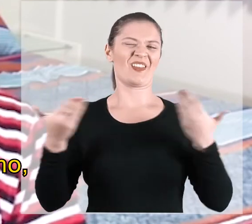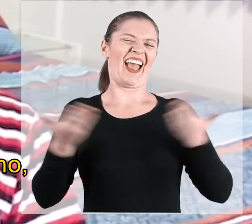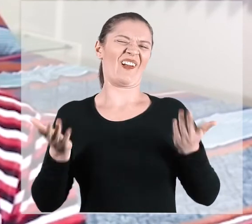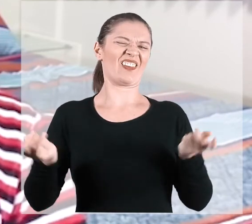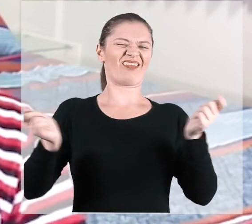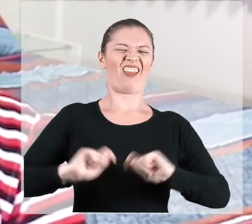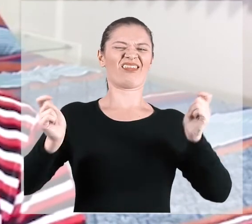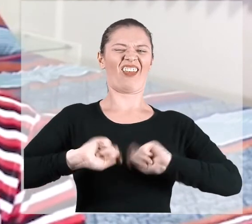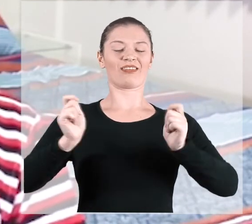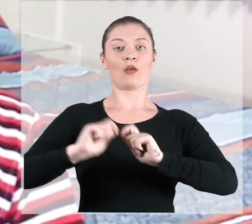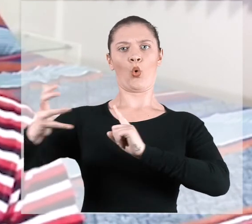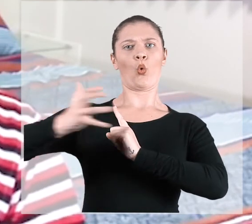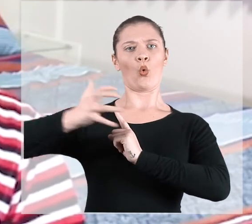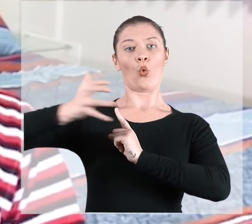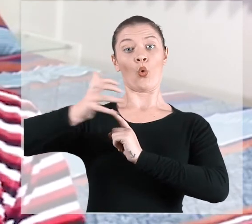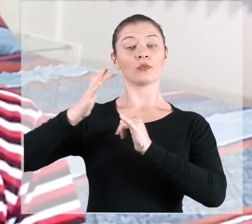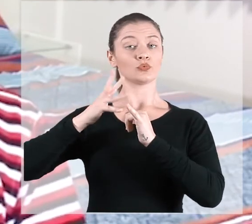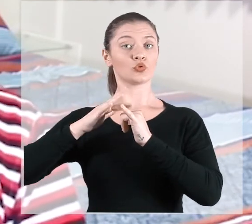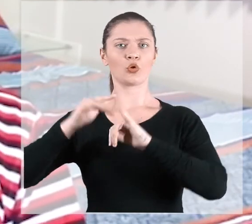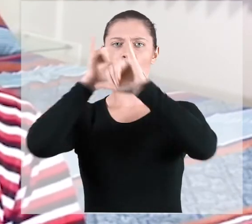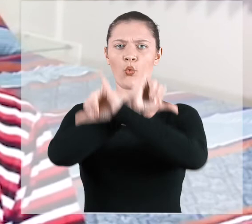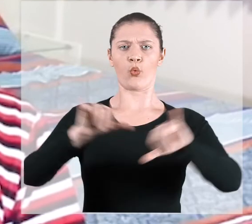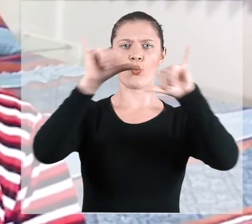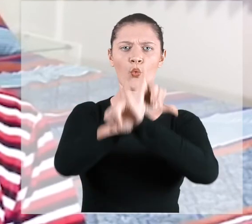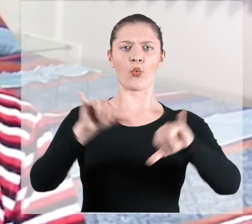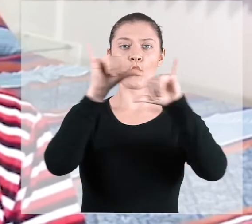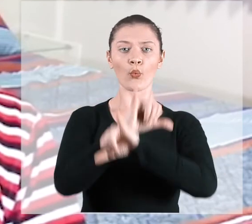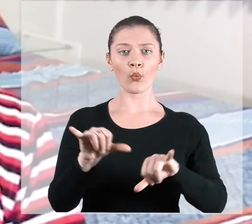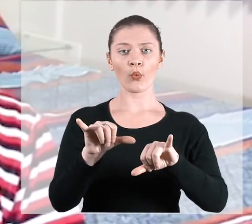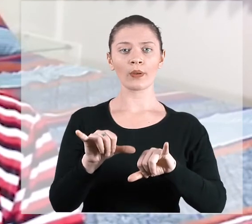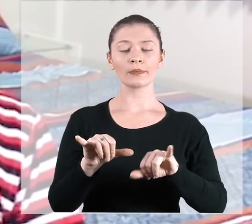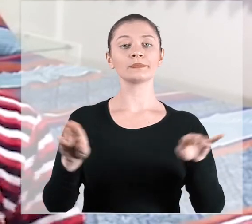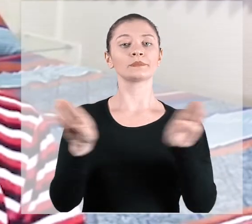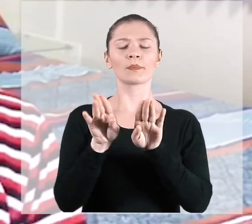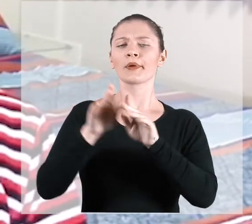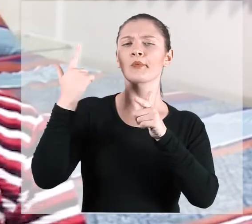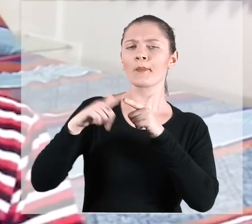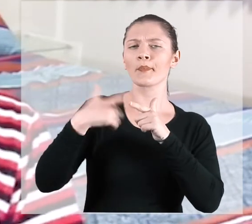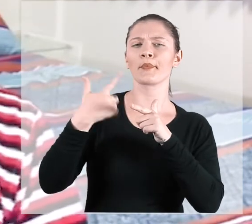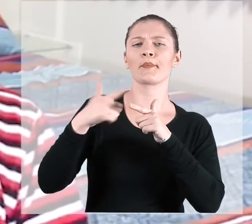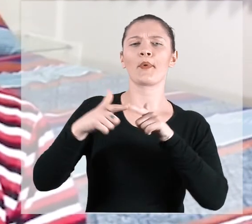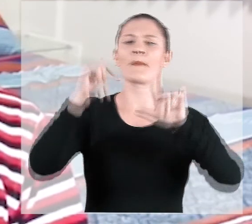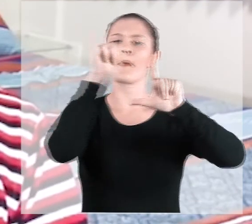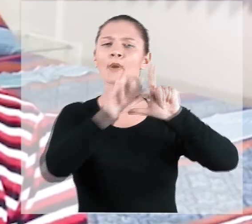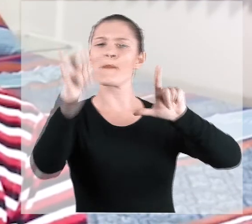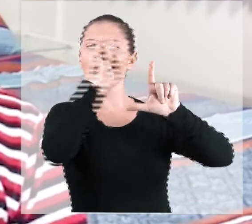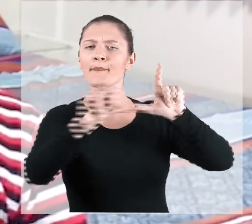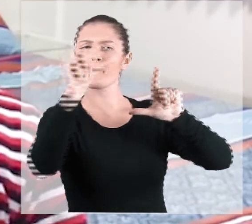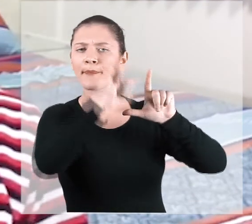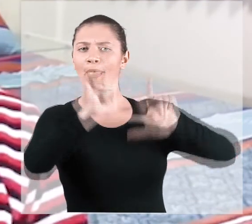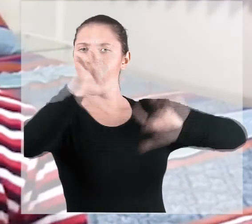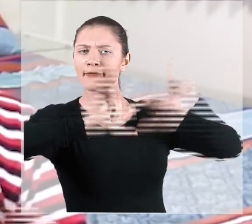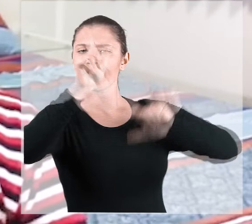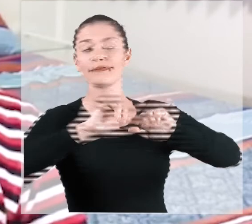influência que vem através de youtubers, que vem através dos programas de televisão em si, vem através